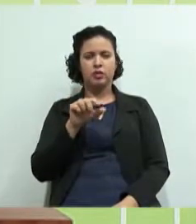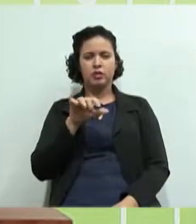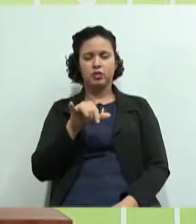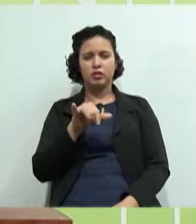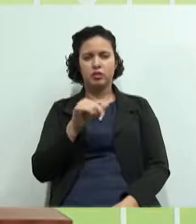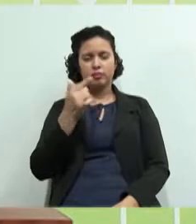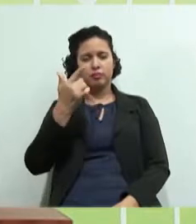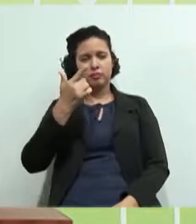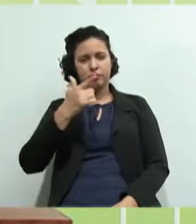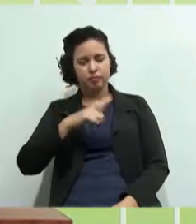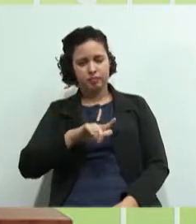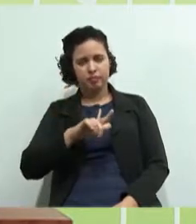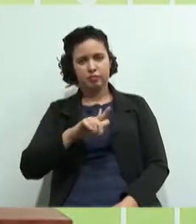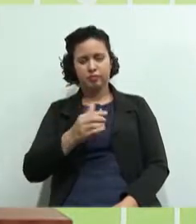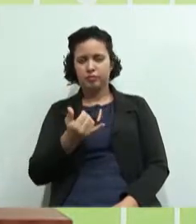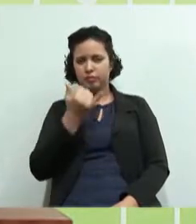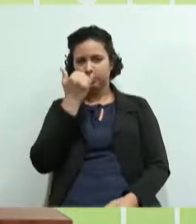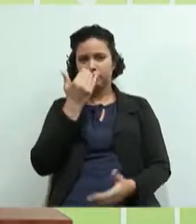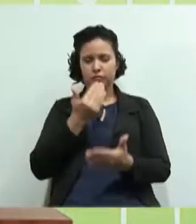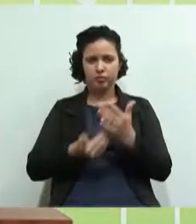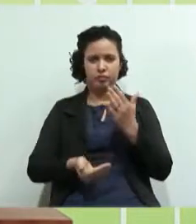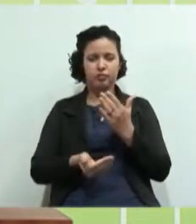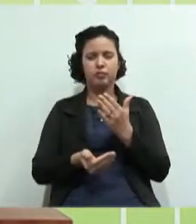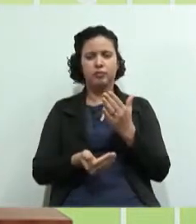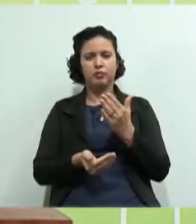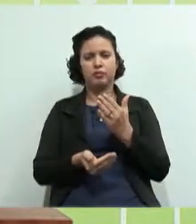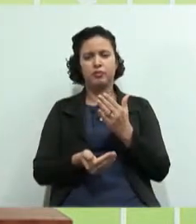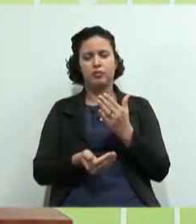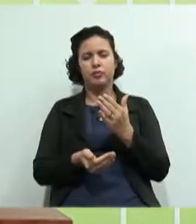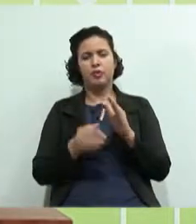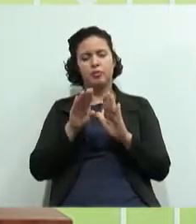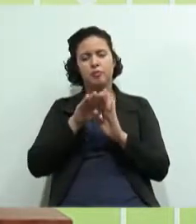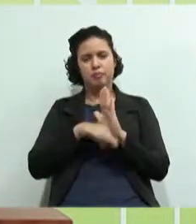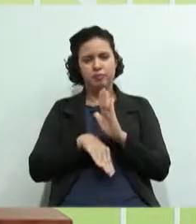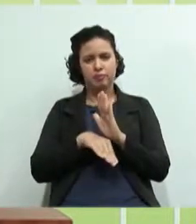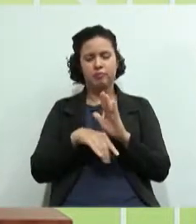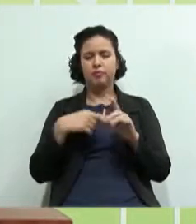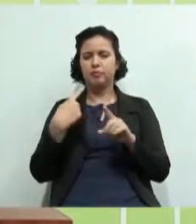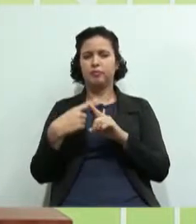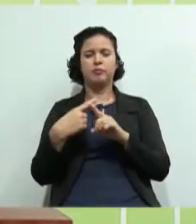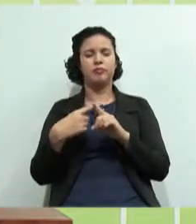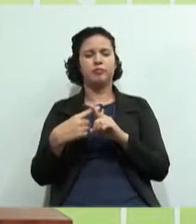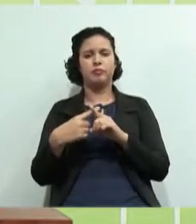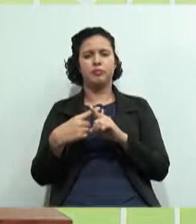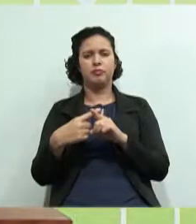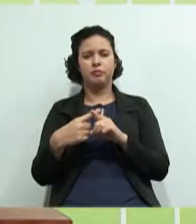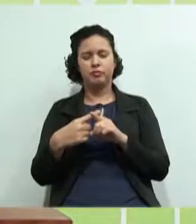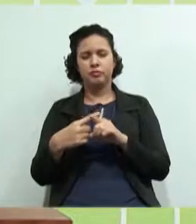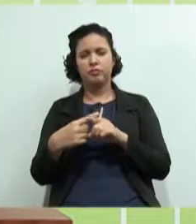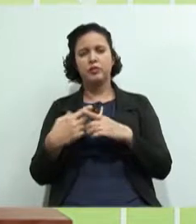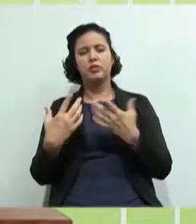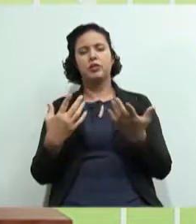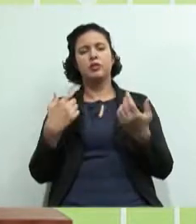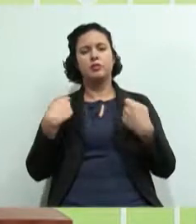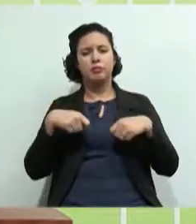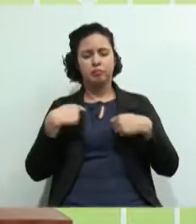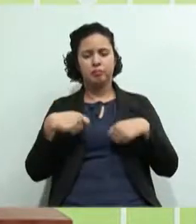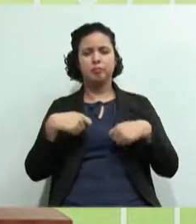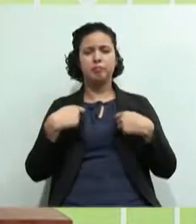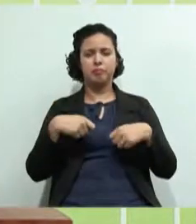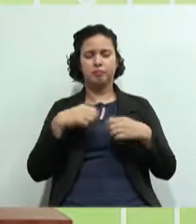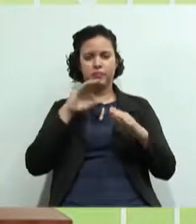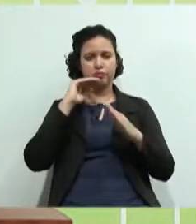menos, porque senão ia sobrar. Naquela época, o controle financeiro, o planejamento era voltado para cumprir exatamente aquilo que estava